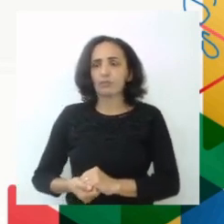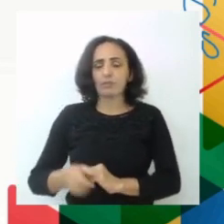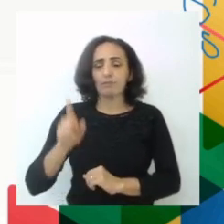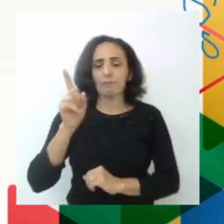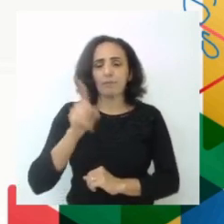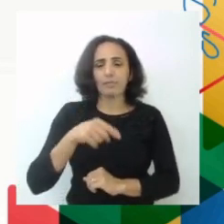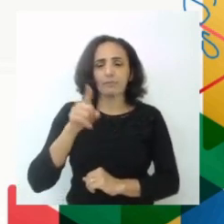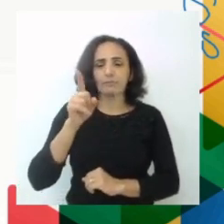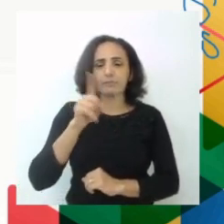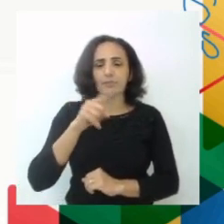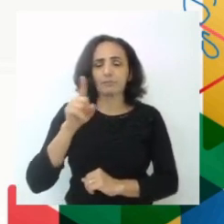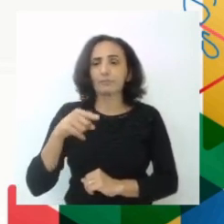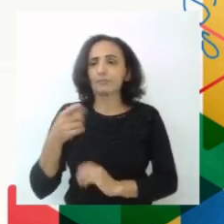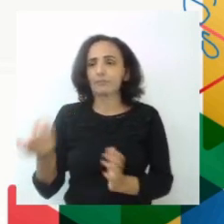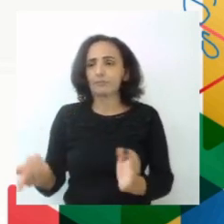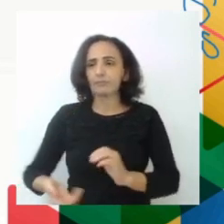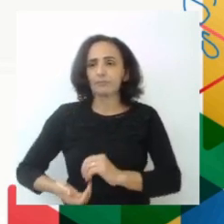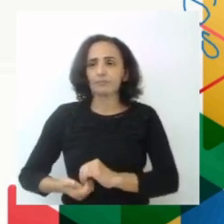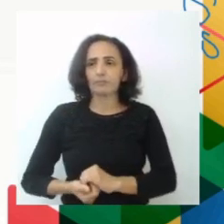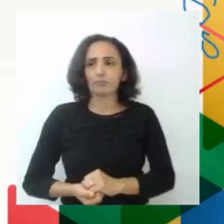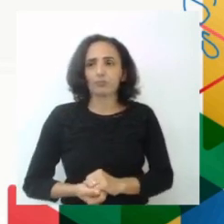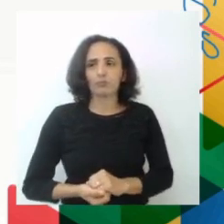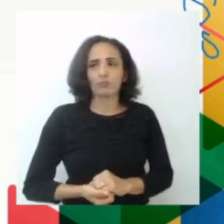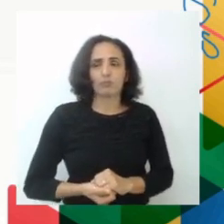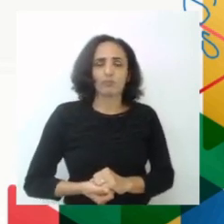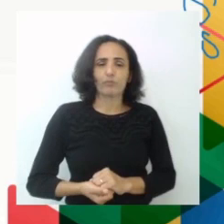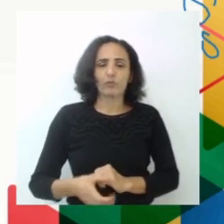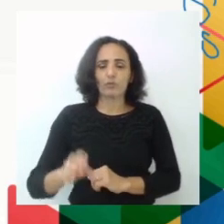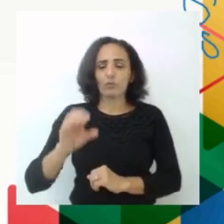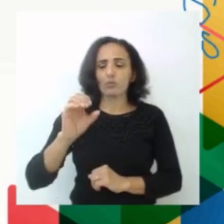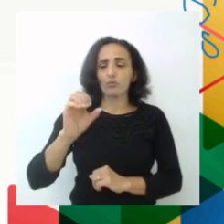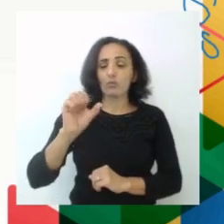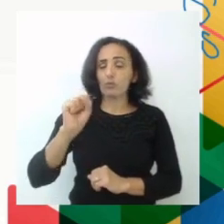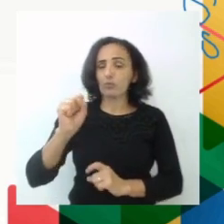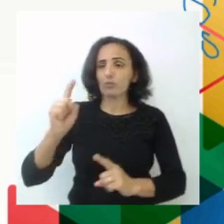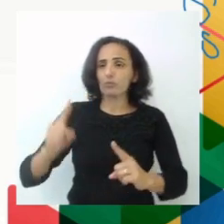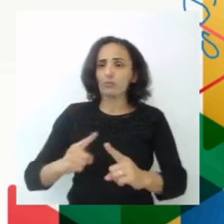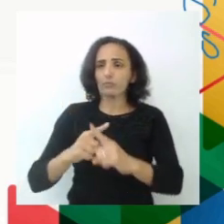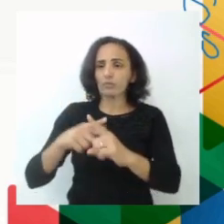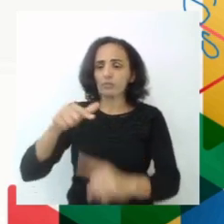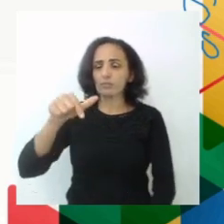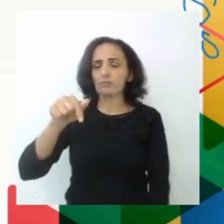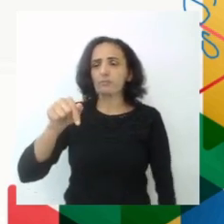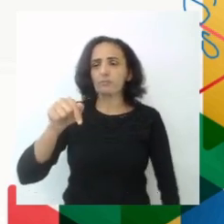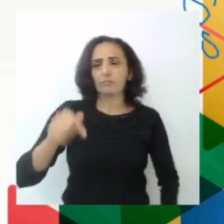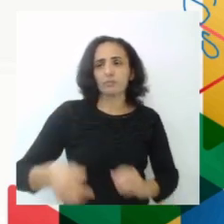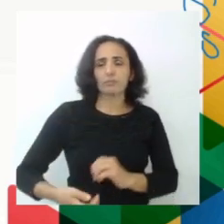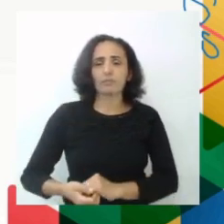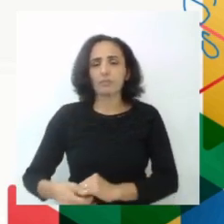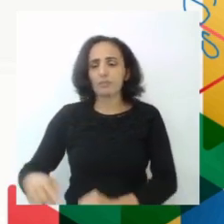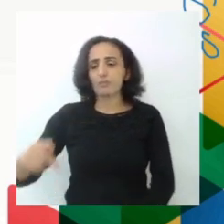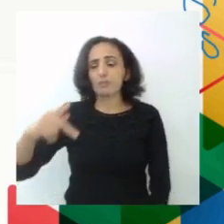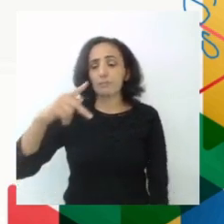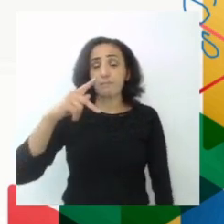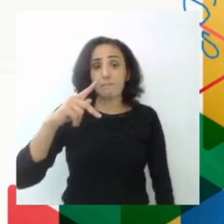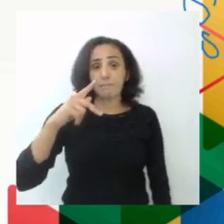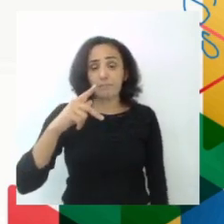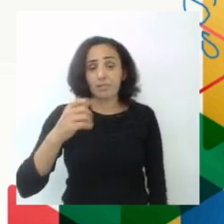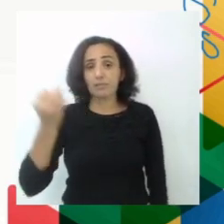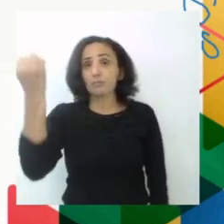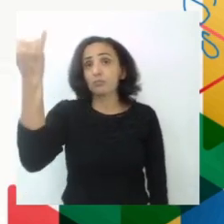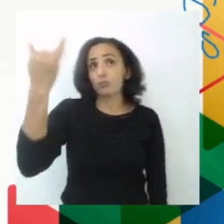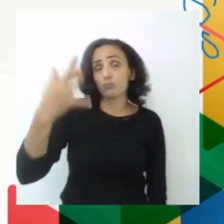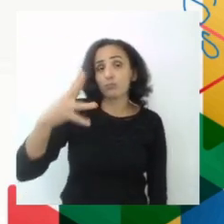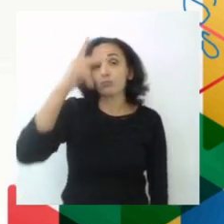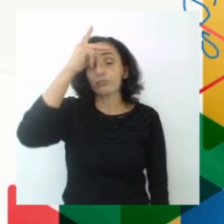fatorial aqui e restaria 8 vezes 7. O P é a quantidade de pessoas que